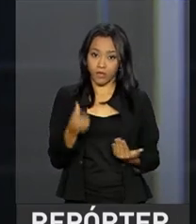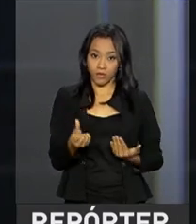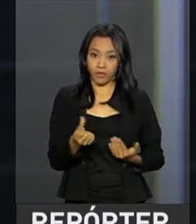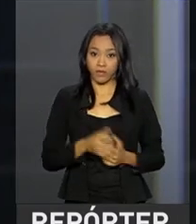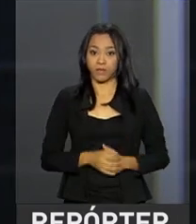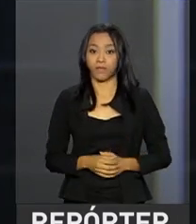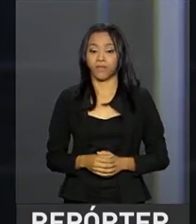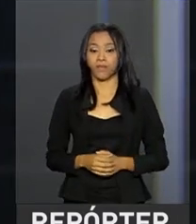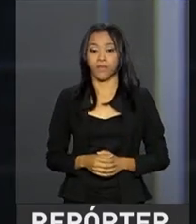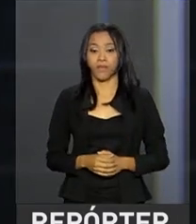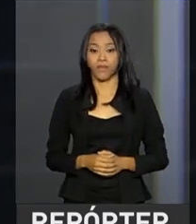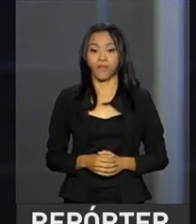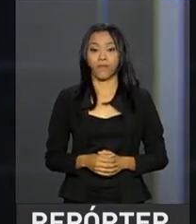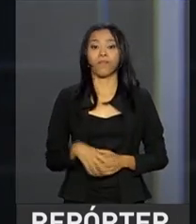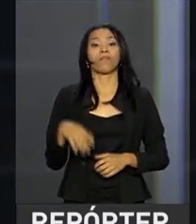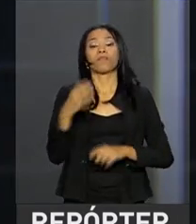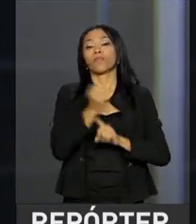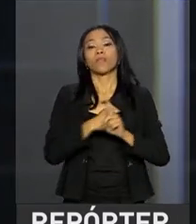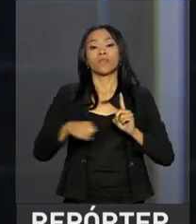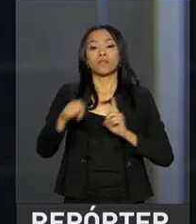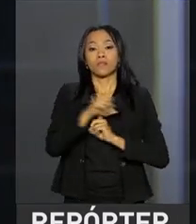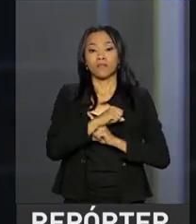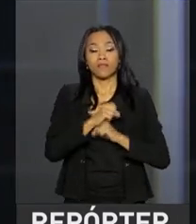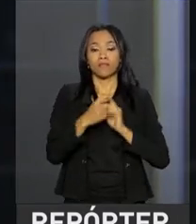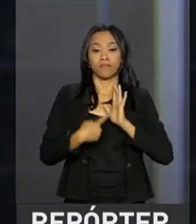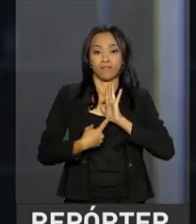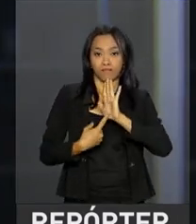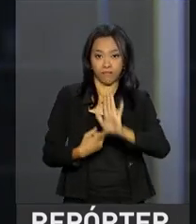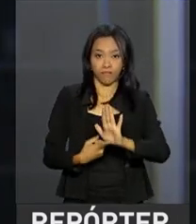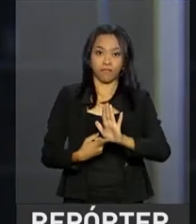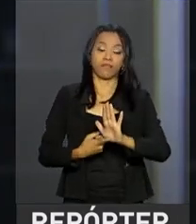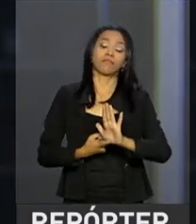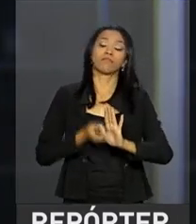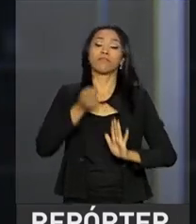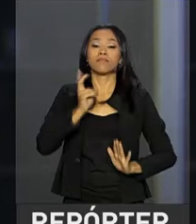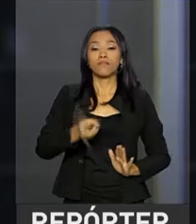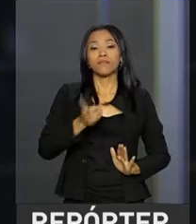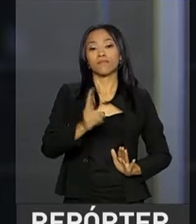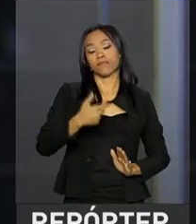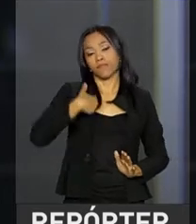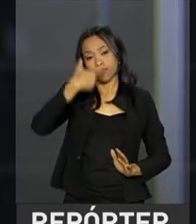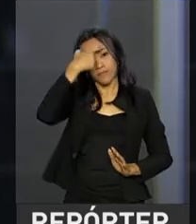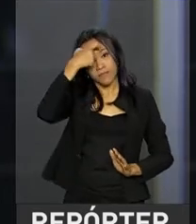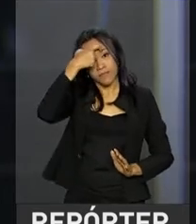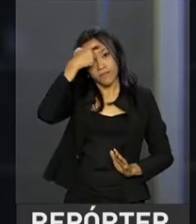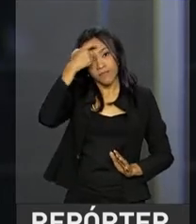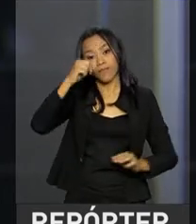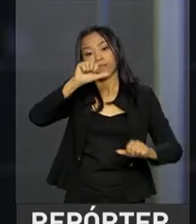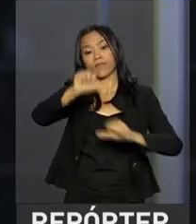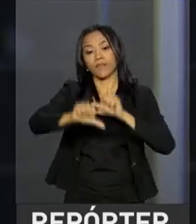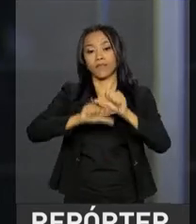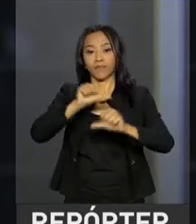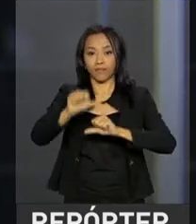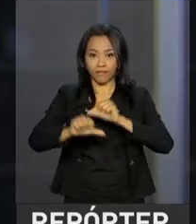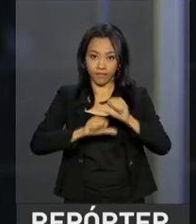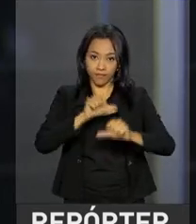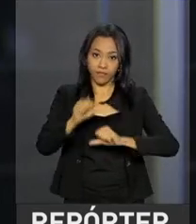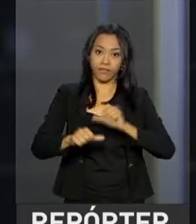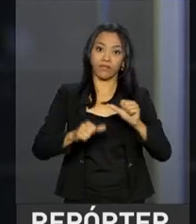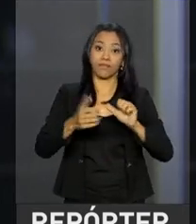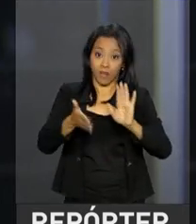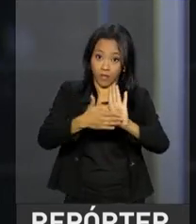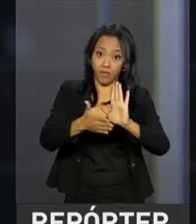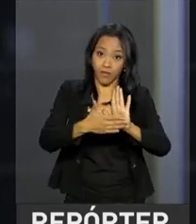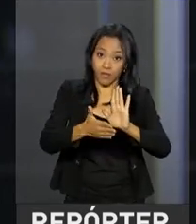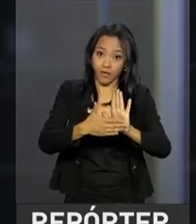a sociedade brasileira mostra se cada vez mais consciente de que a reforma é a questão chave para o futuro